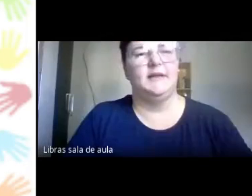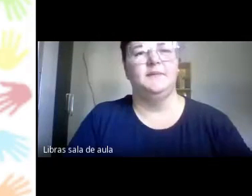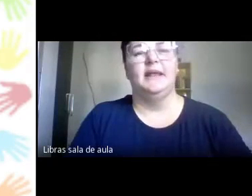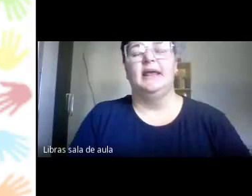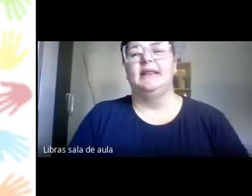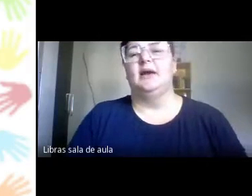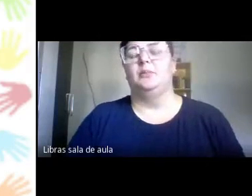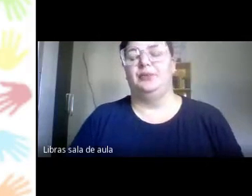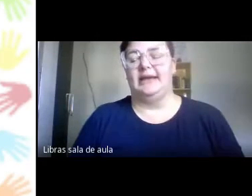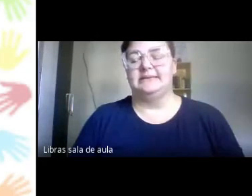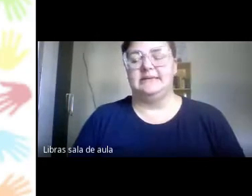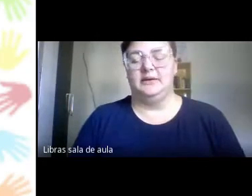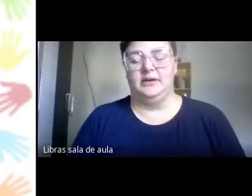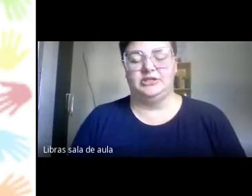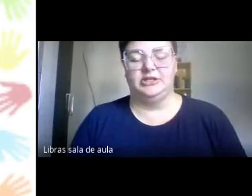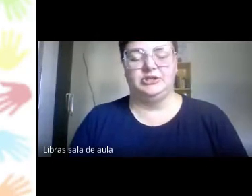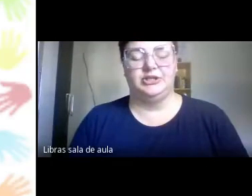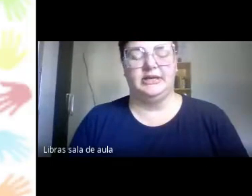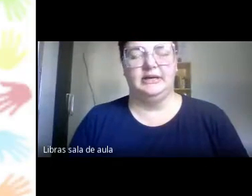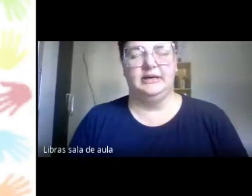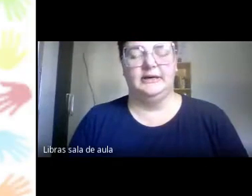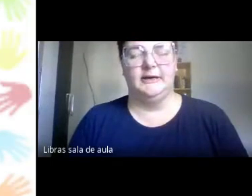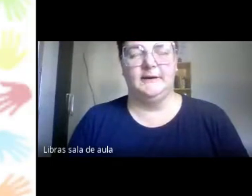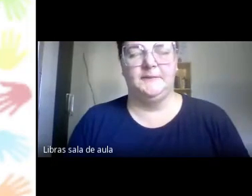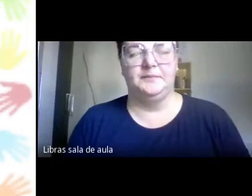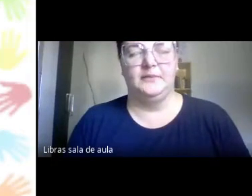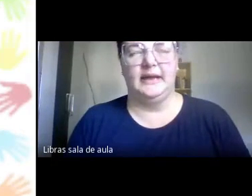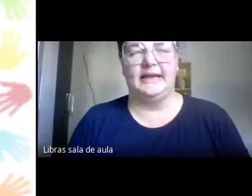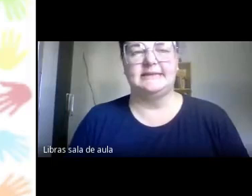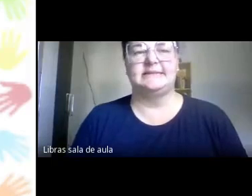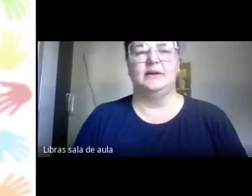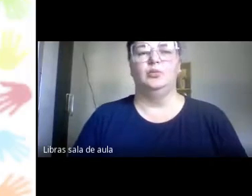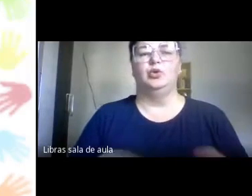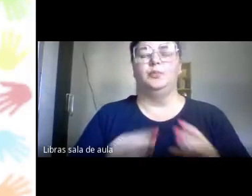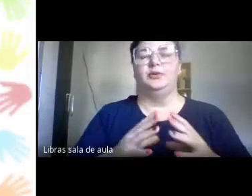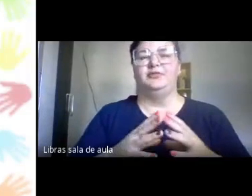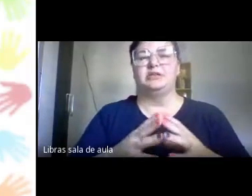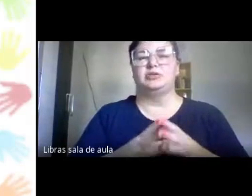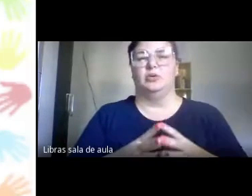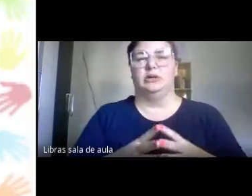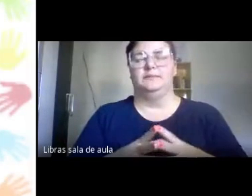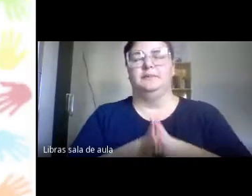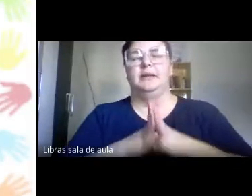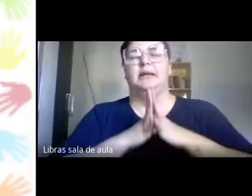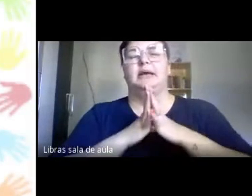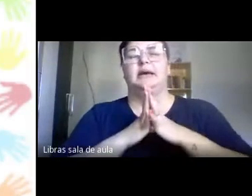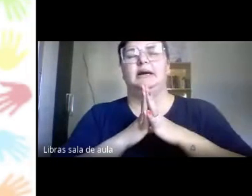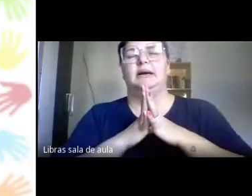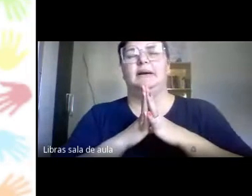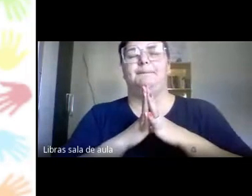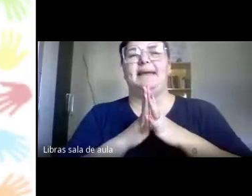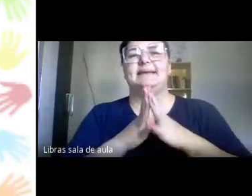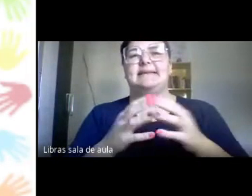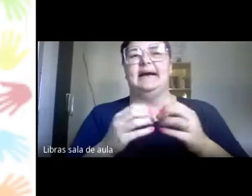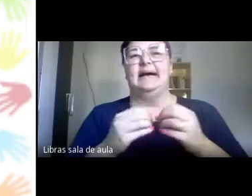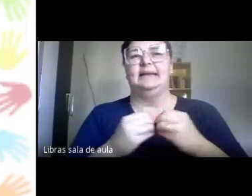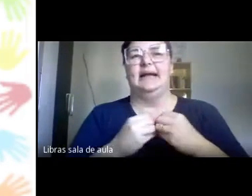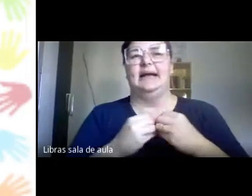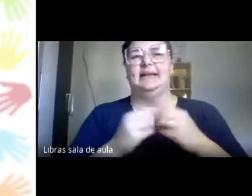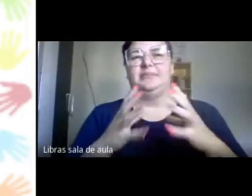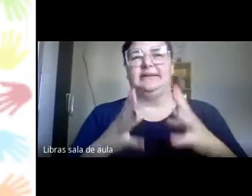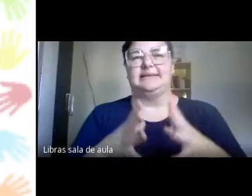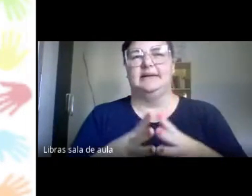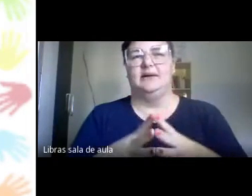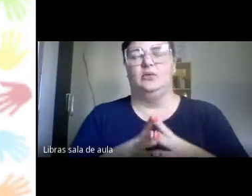Isso aí. Não, porque assim, ó, gente, a questão do professor pensar